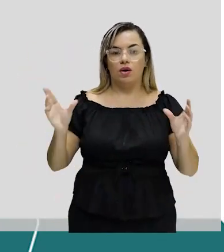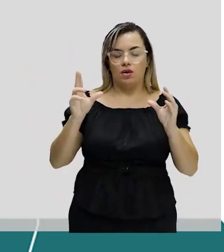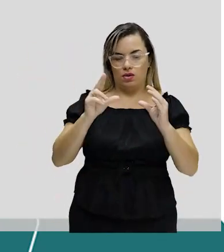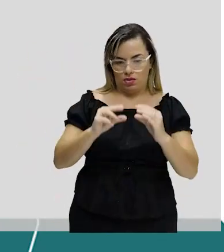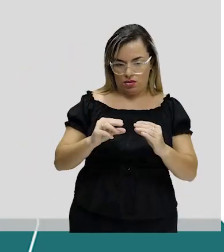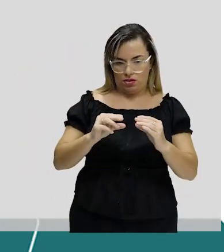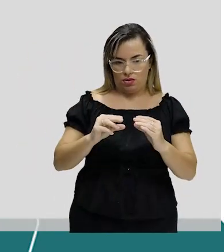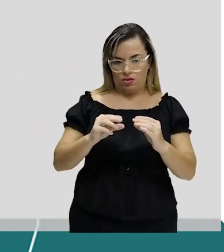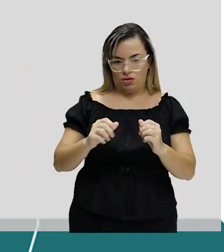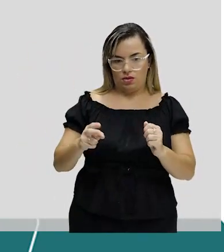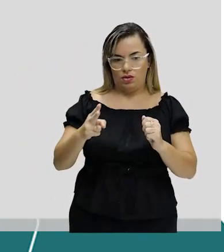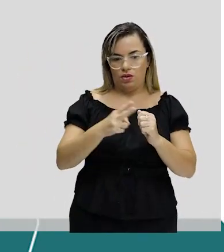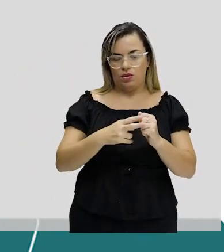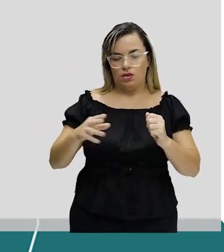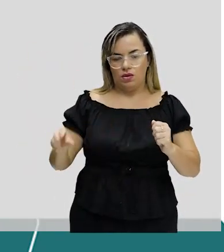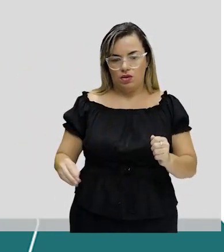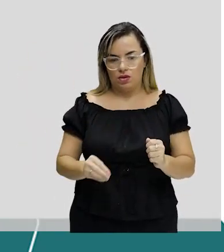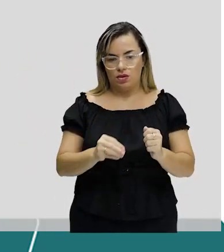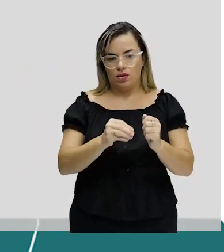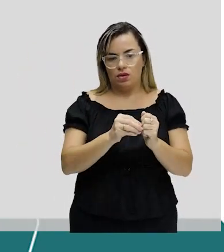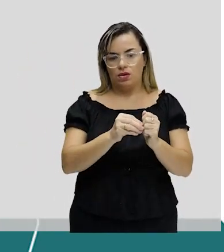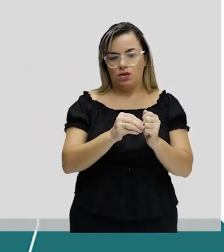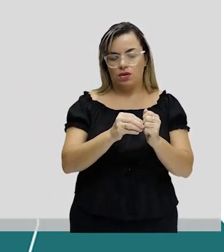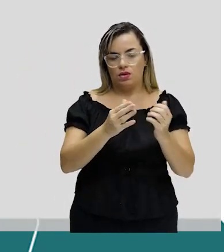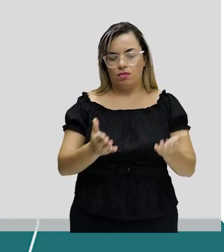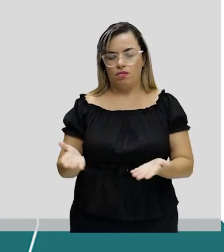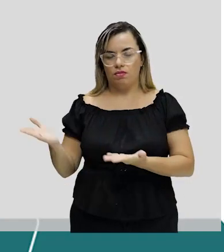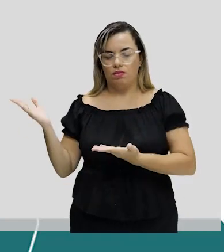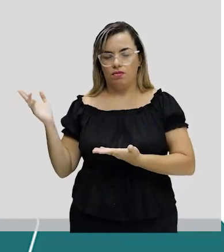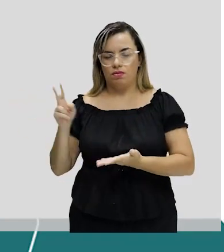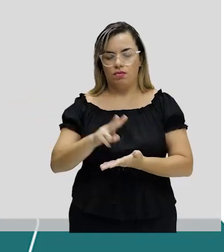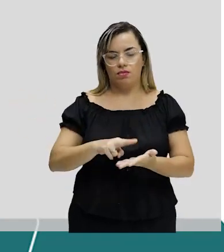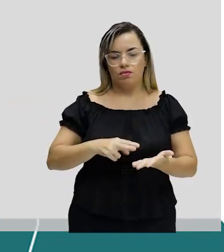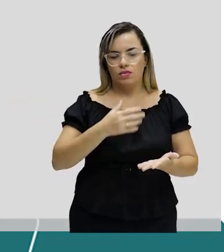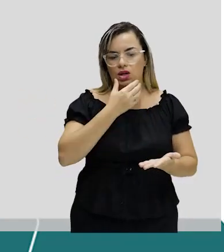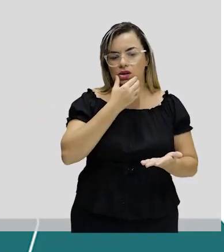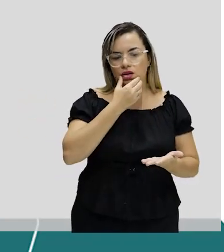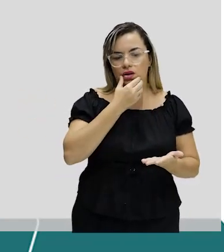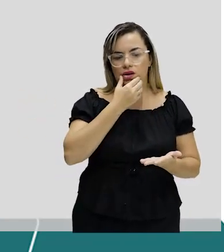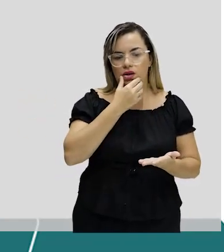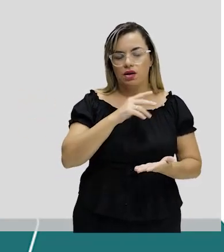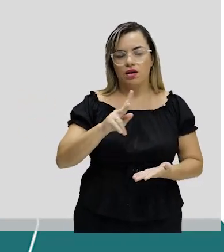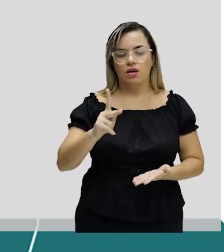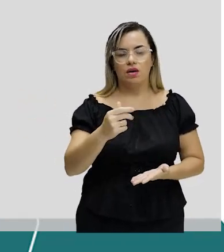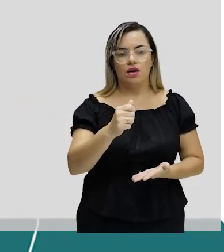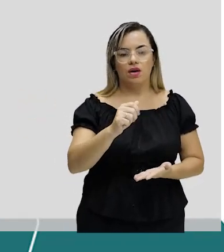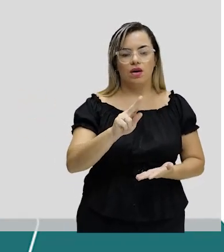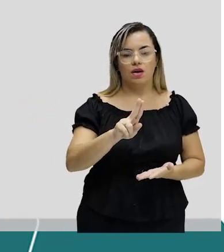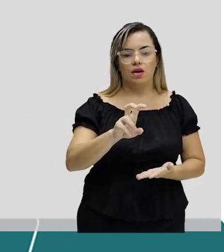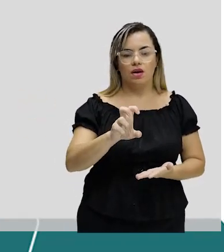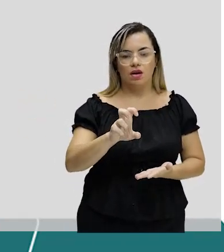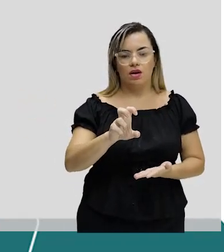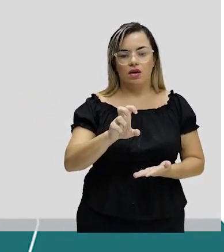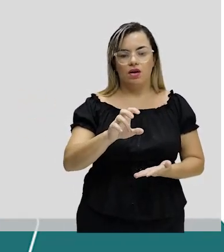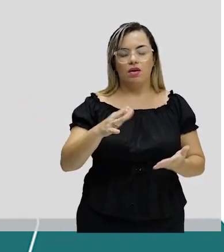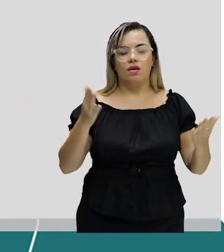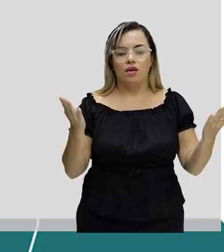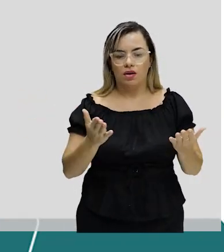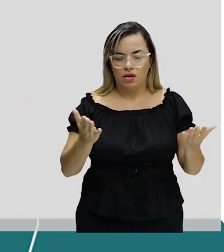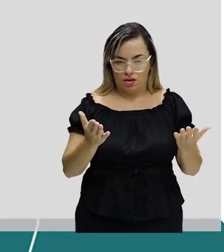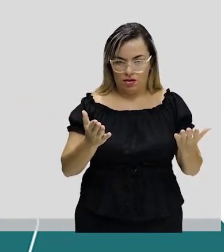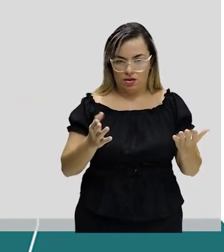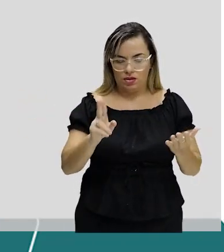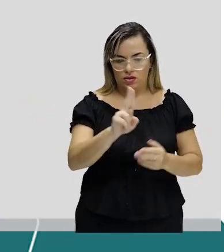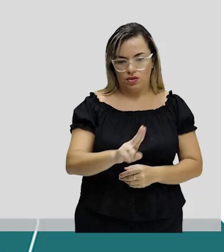aqui o verbo to have no presente, have para todas as pessoas, com exceção das terceiras pessoas do